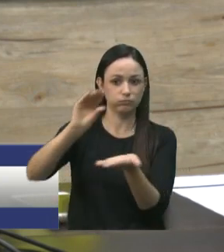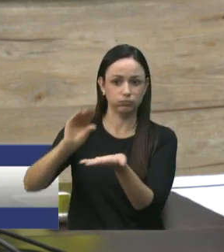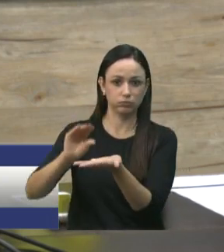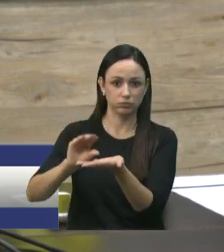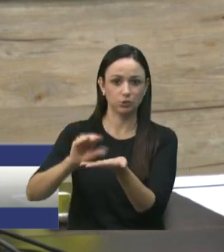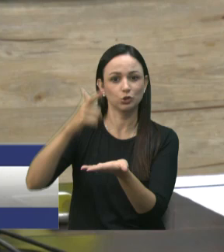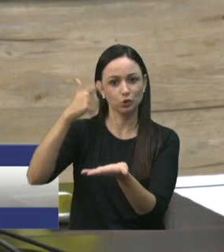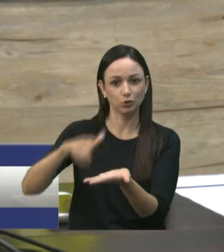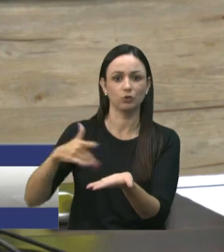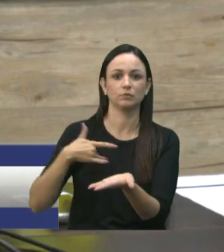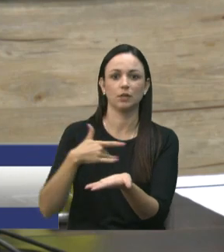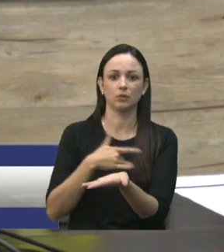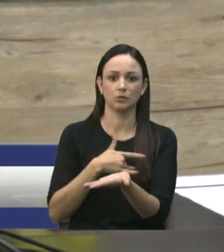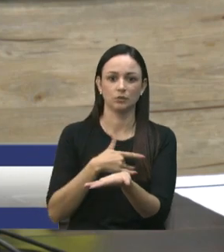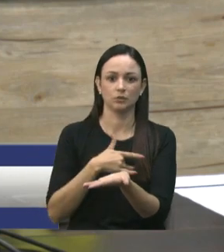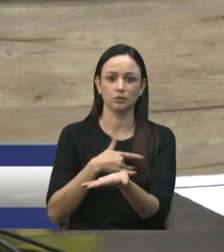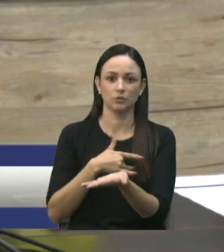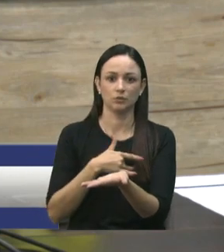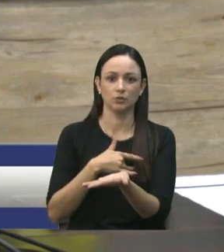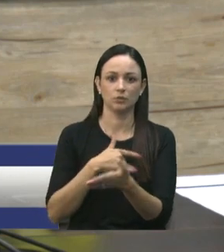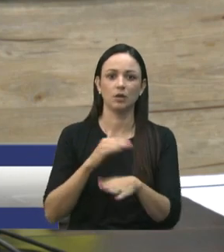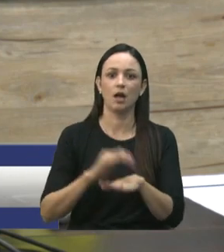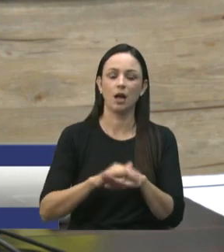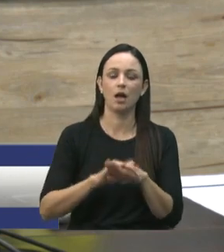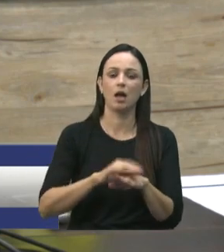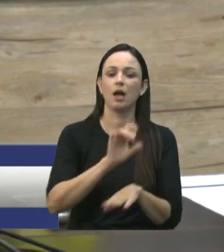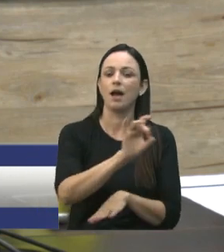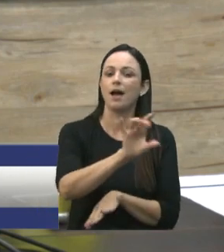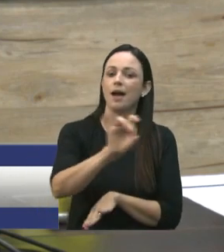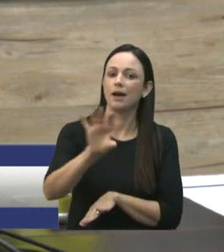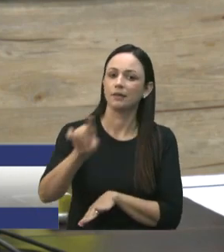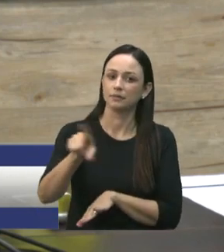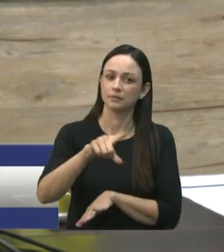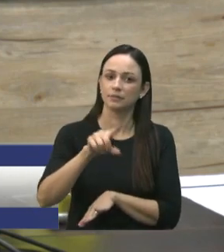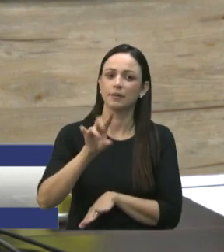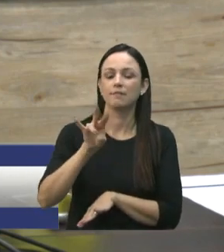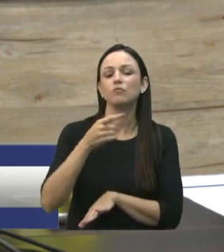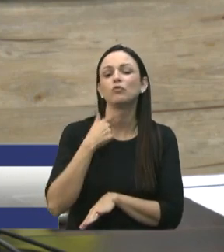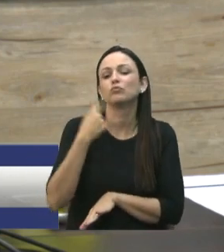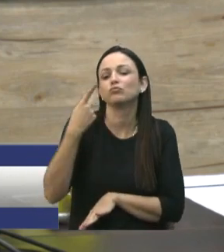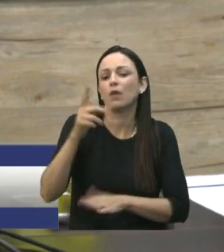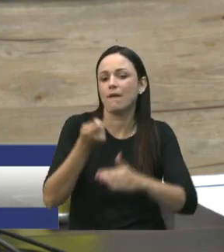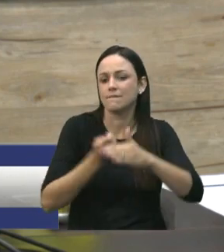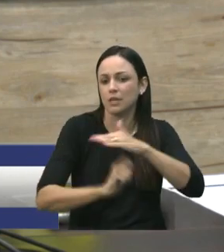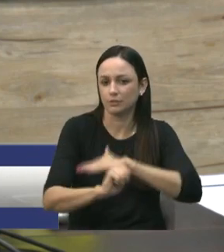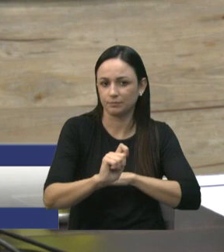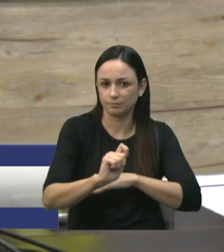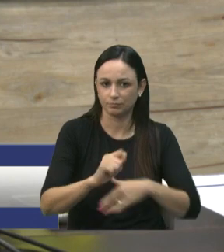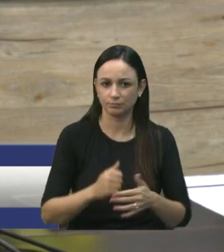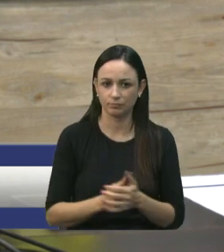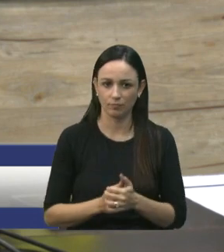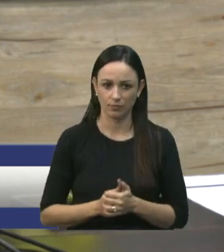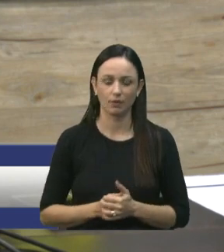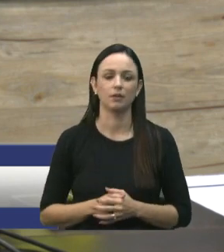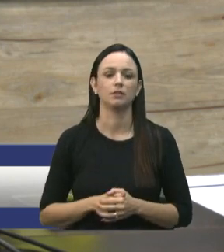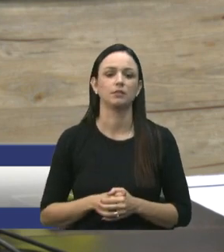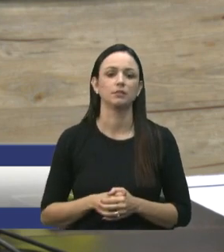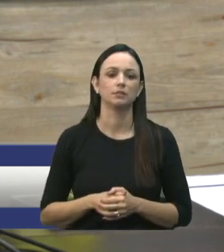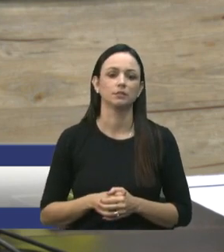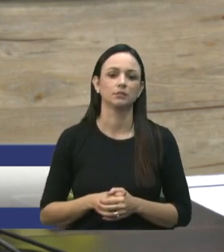saúde novamente, na ação que os senhores quiserem investir. Já para as